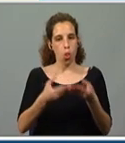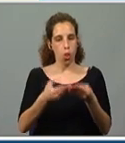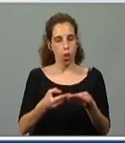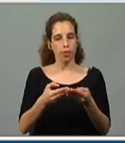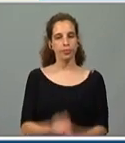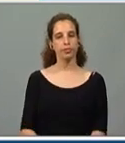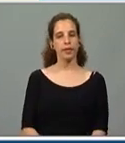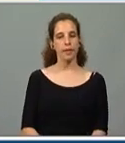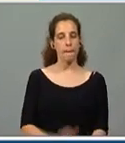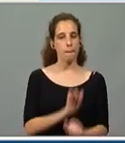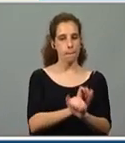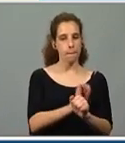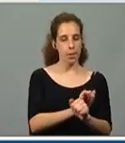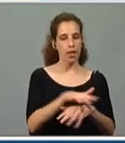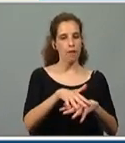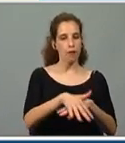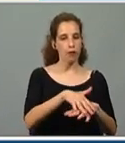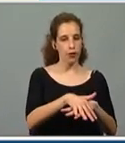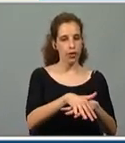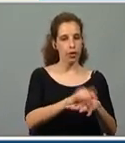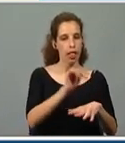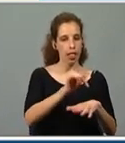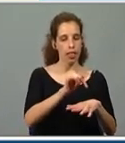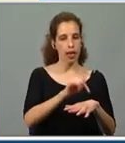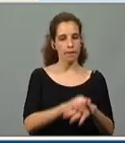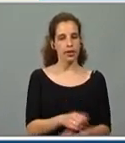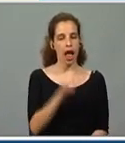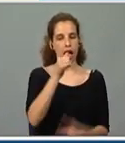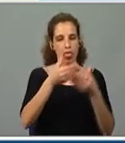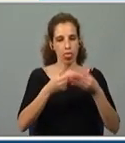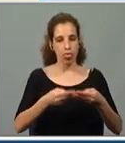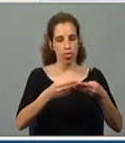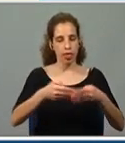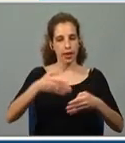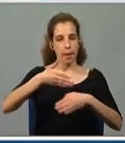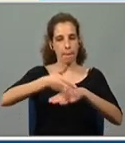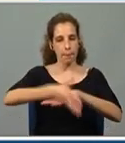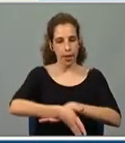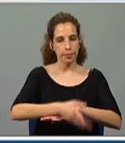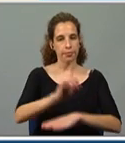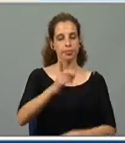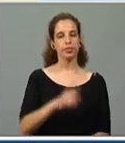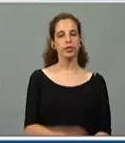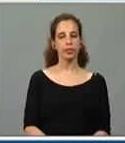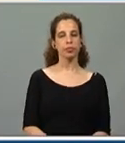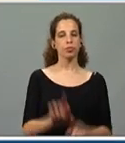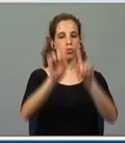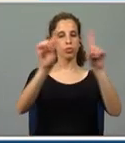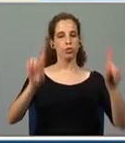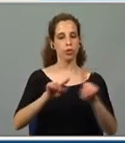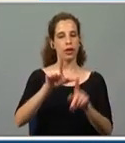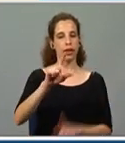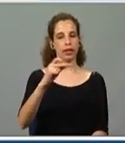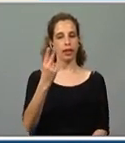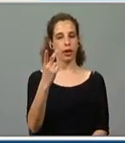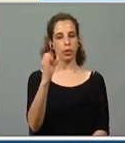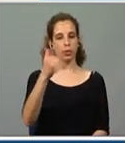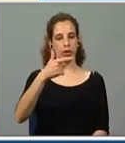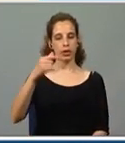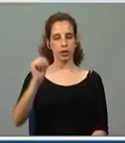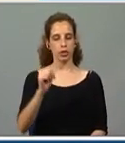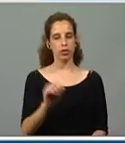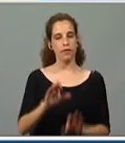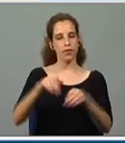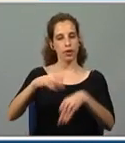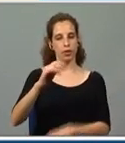essas vão ficar retidas no filtro e as fases líquidas vão atravessar. Como podem ver aqui no quadro de Laurits Tuxen, dos